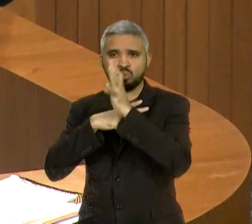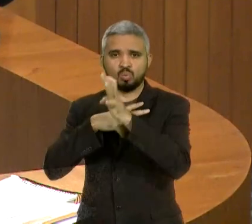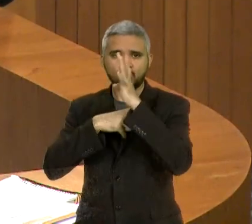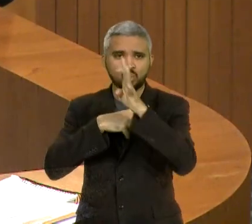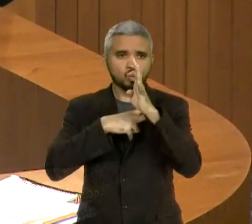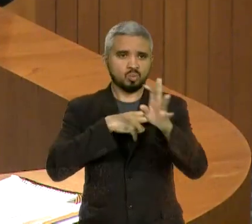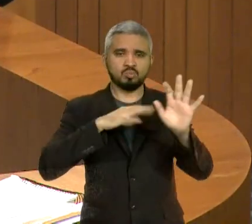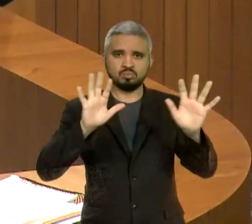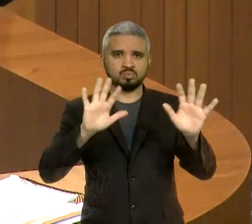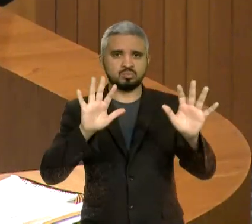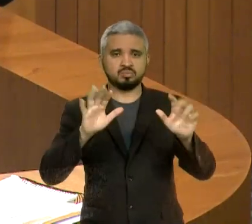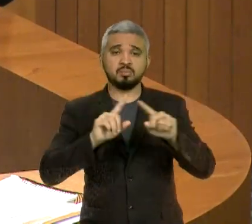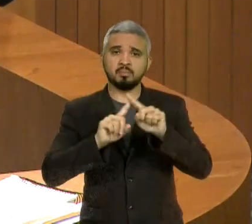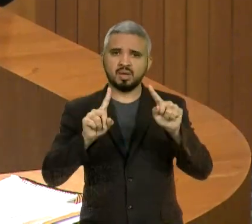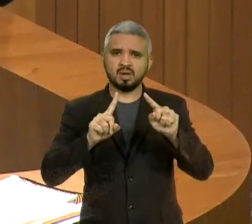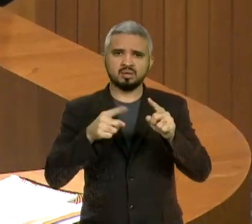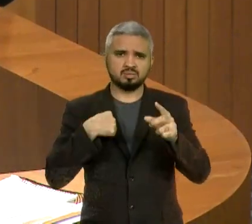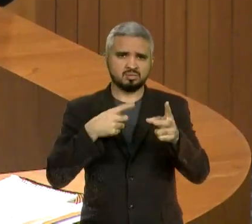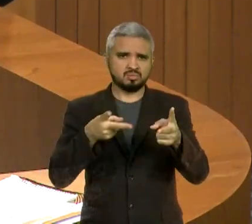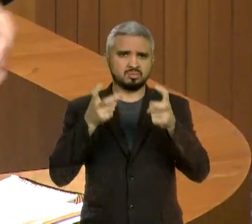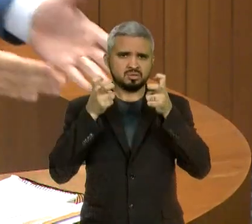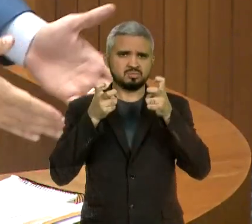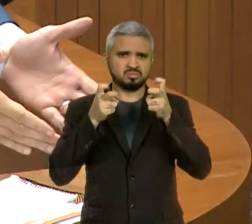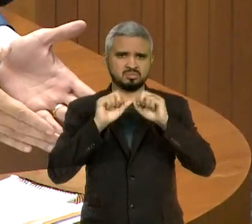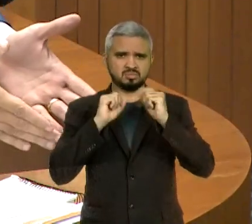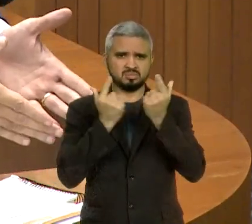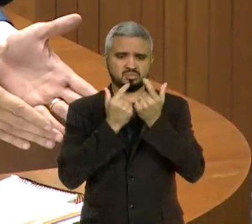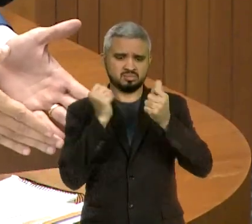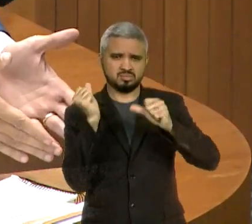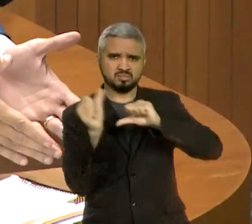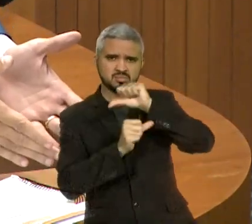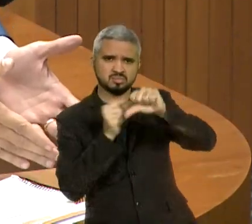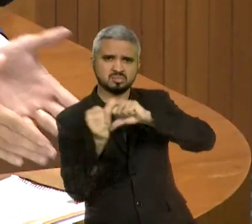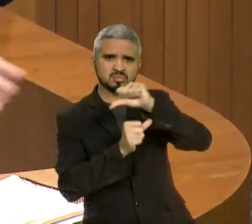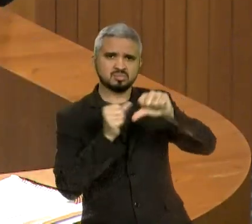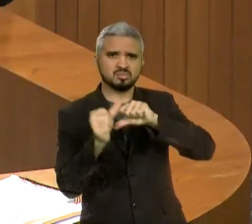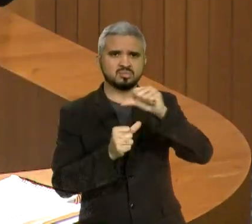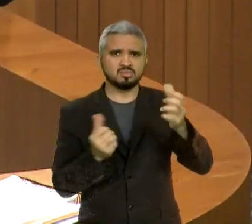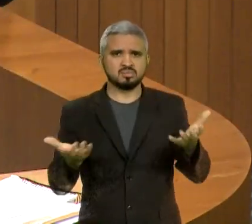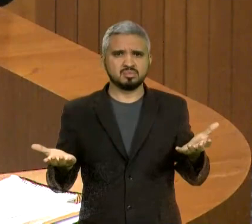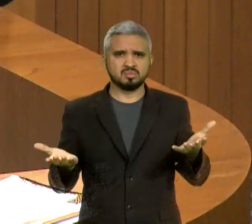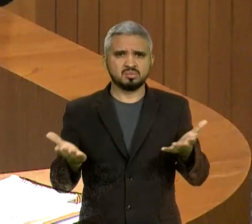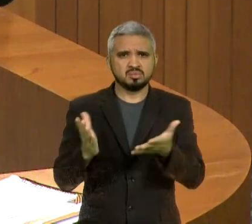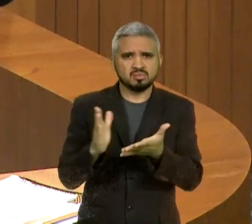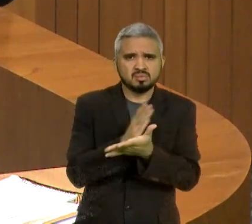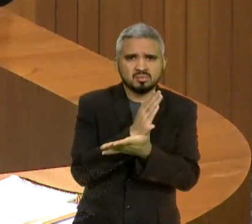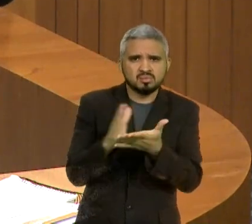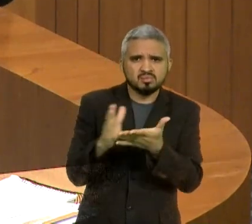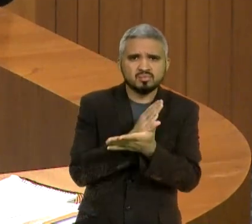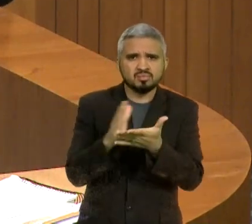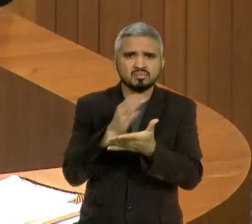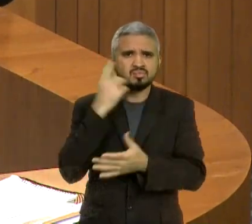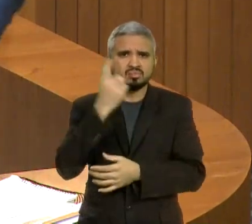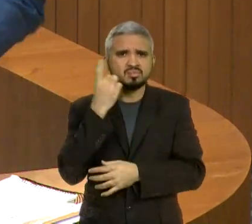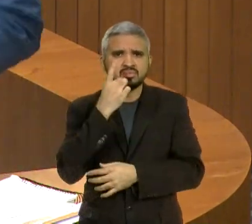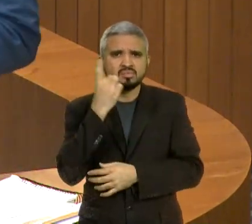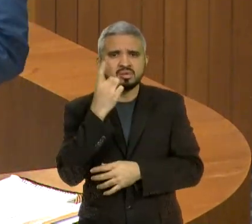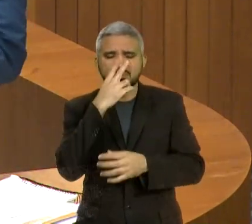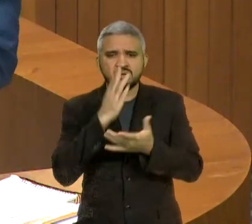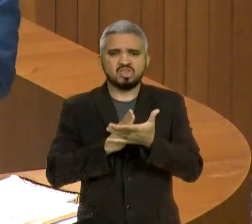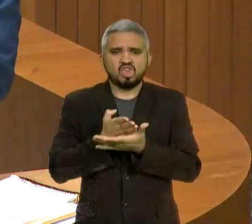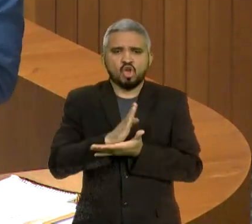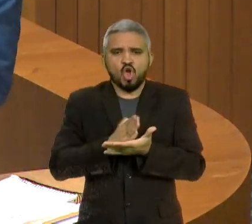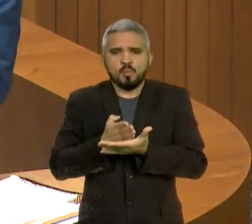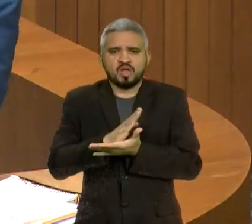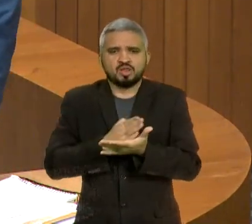de postura dentro da casa, em que tem colegas se incomodando com debate dentro da casa. Sobe aqui